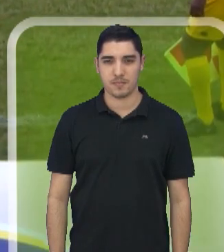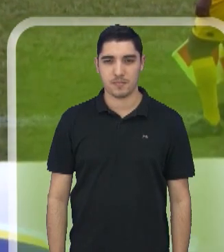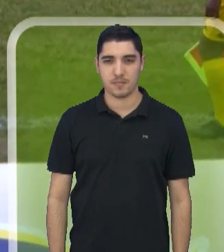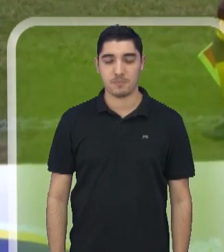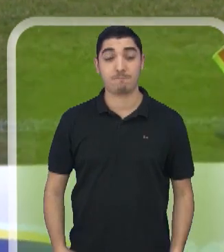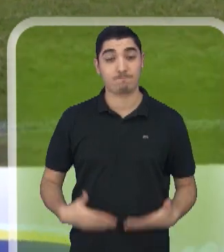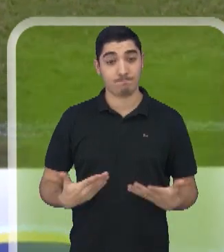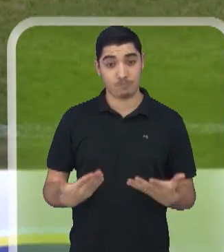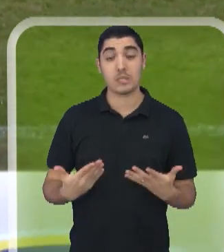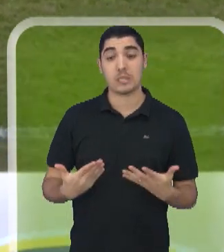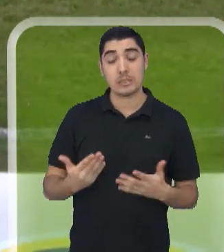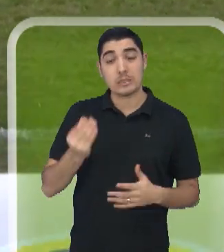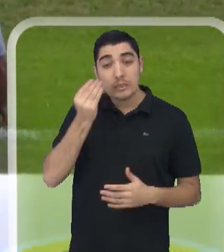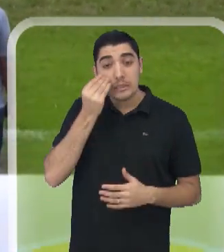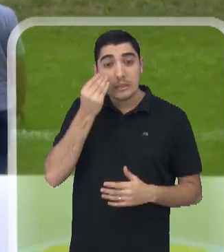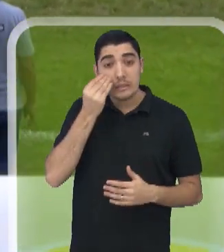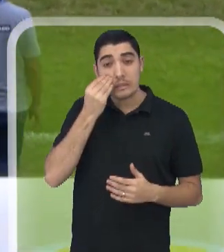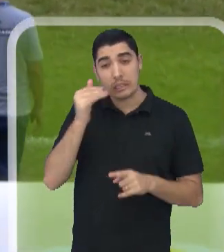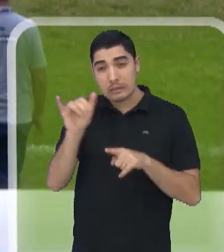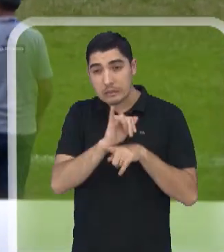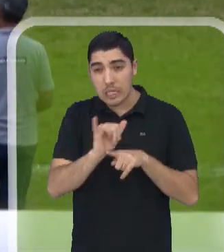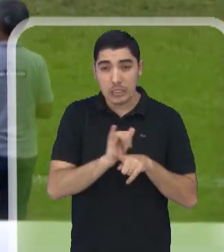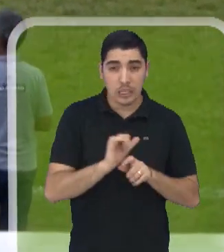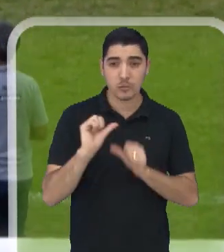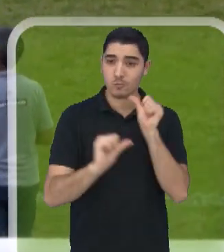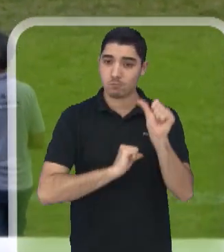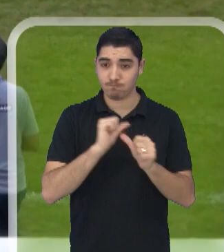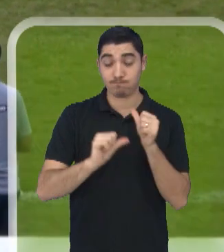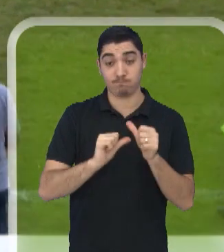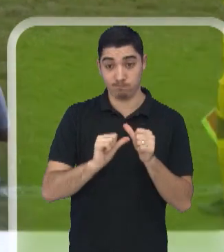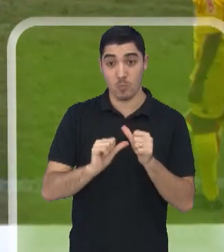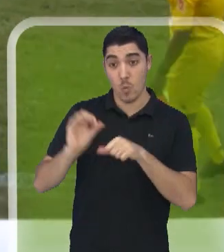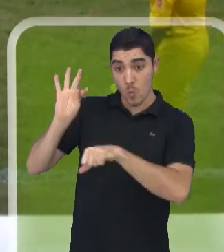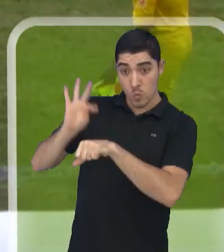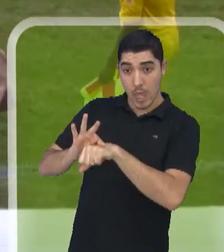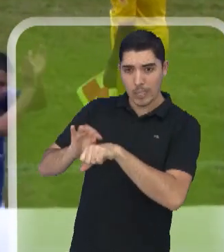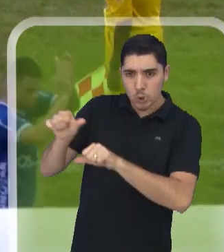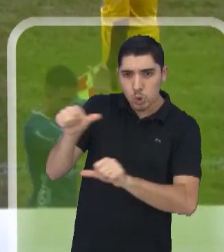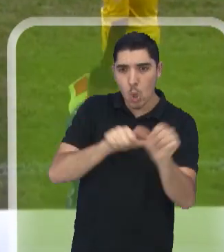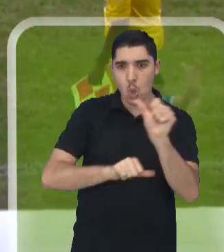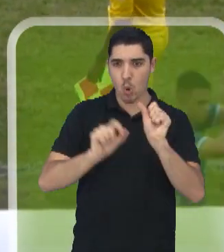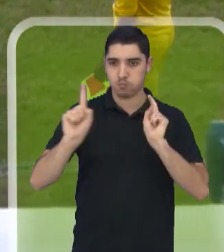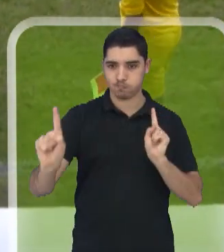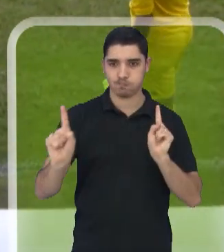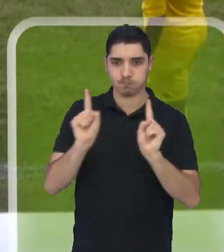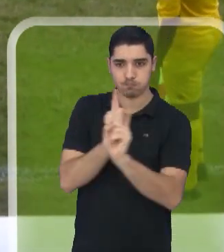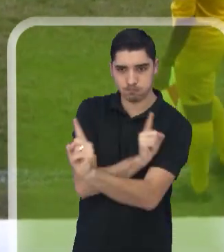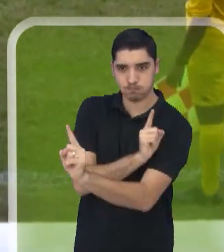Para tentar mudar um pouco o panorama da partida, o técnico Maxandro mexeu no time,